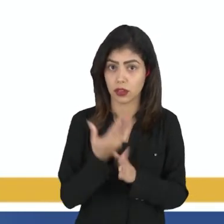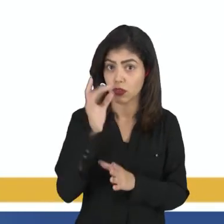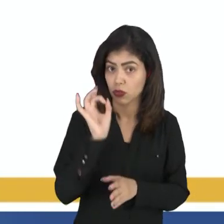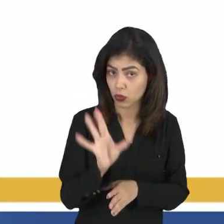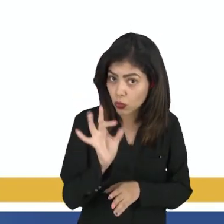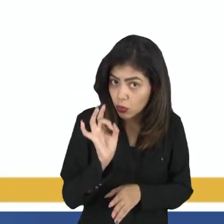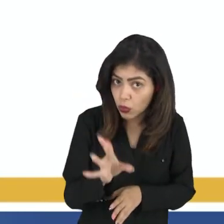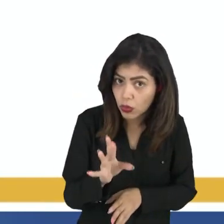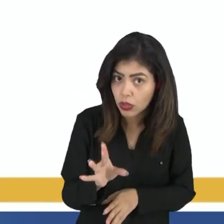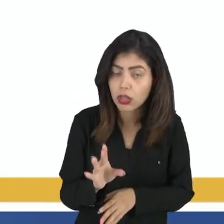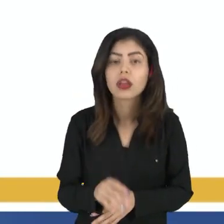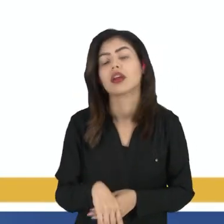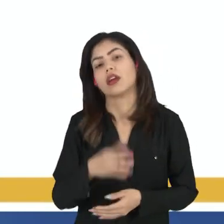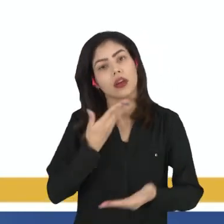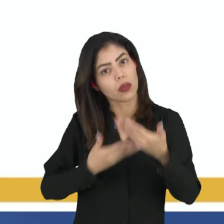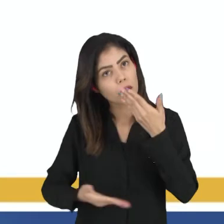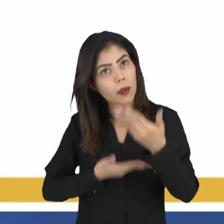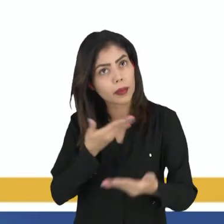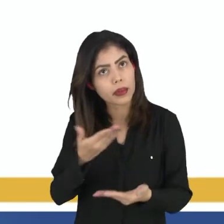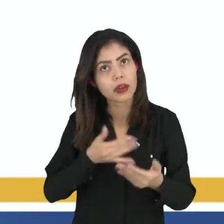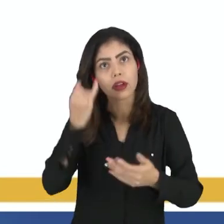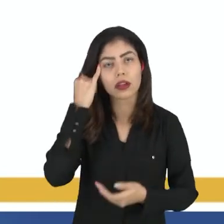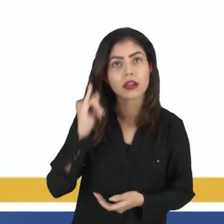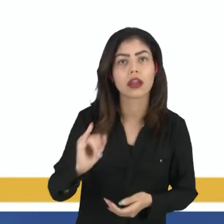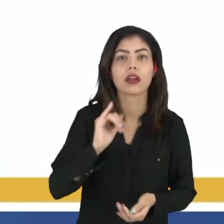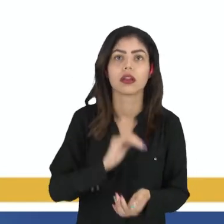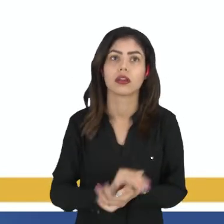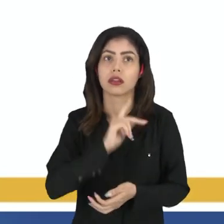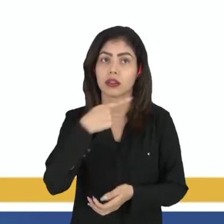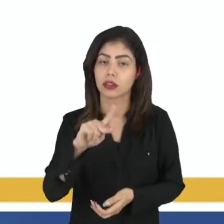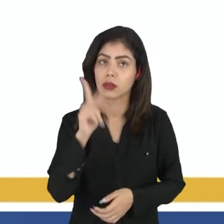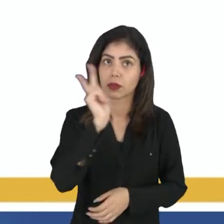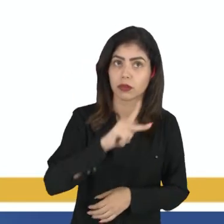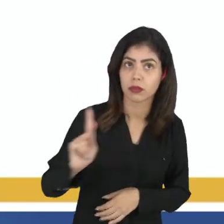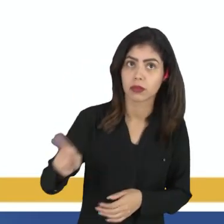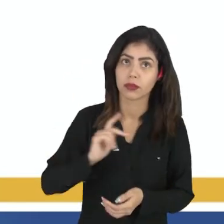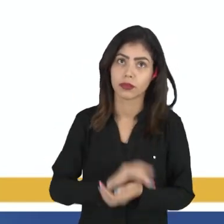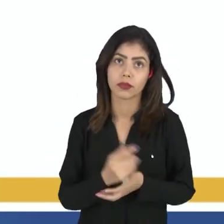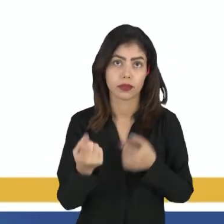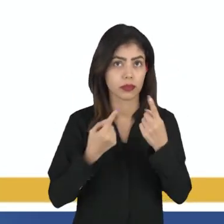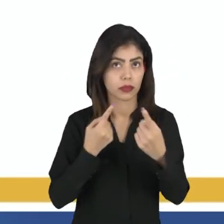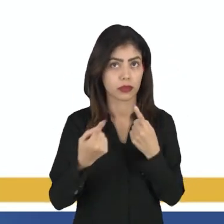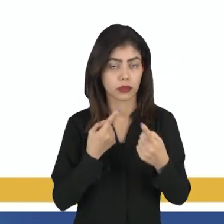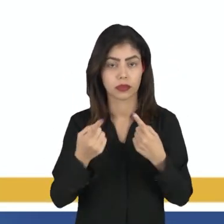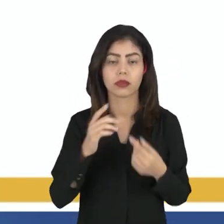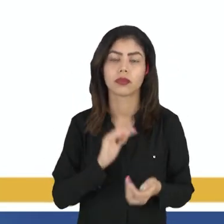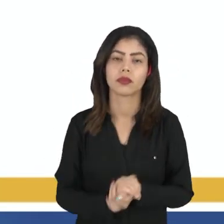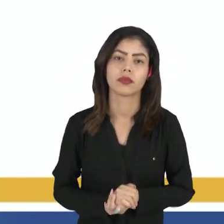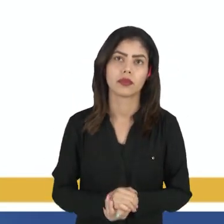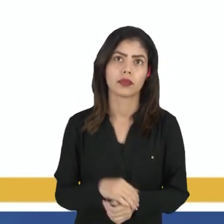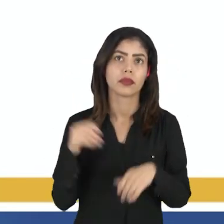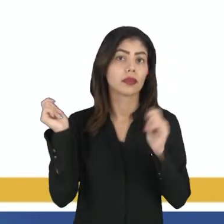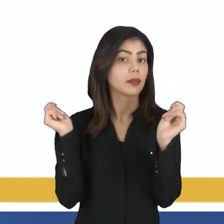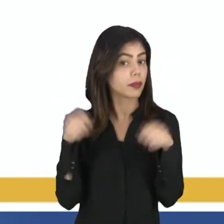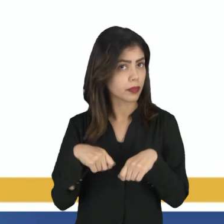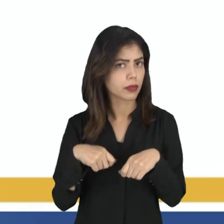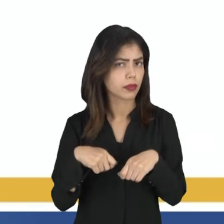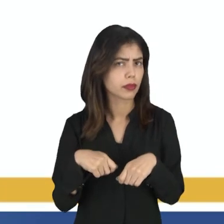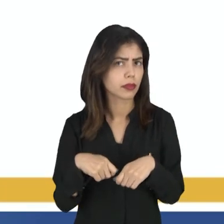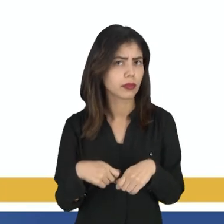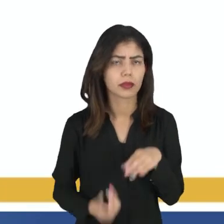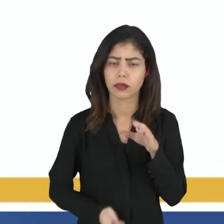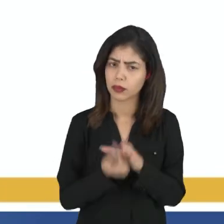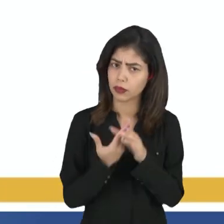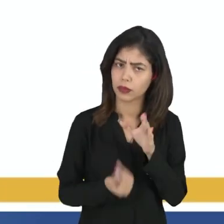esse roteiro e compartilhar a ideia dele com o seu professor. Com o professor, você vai conversar sobre